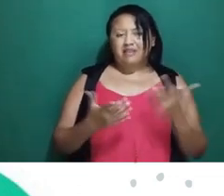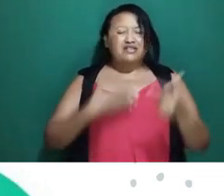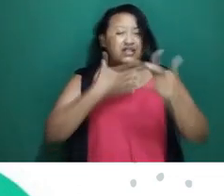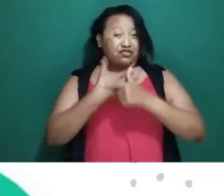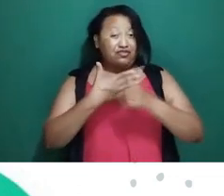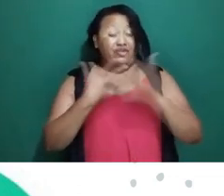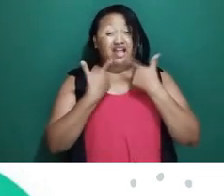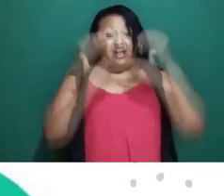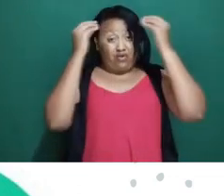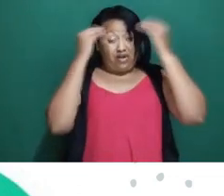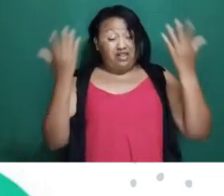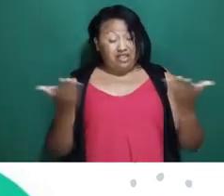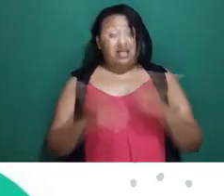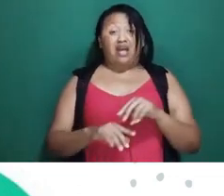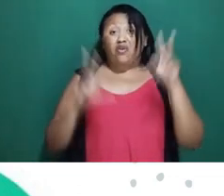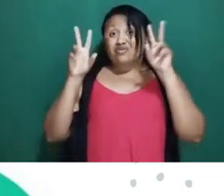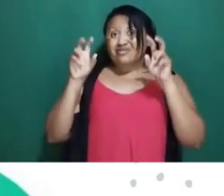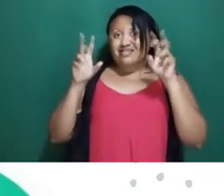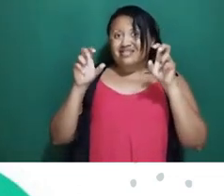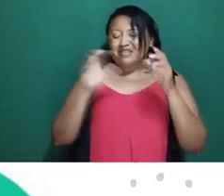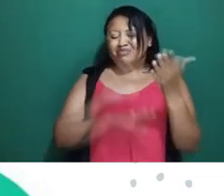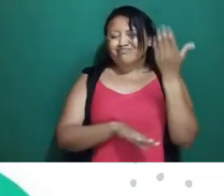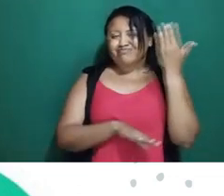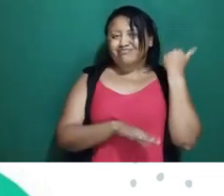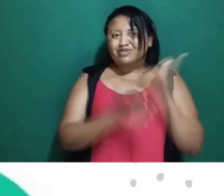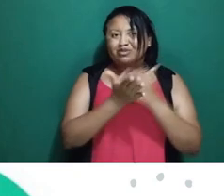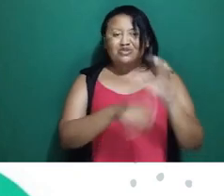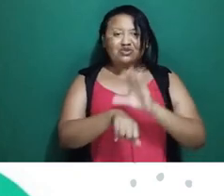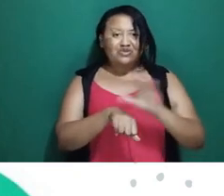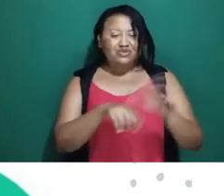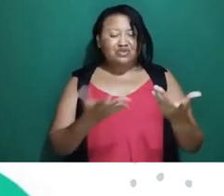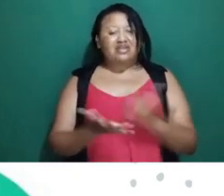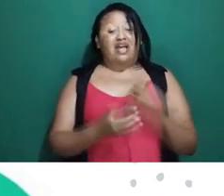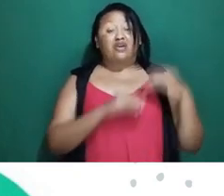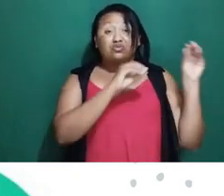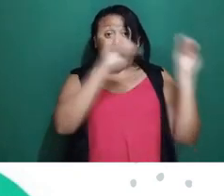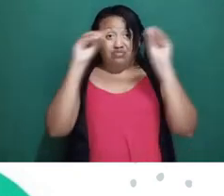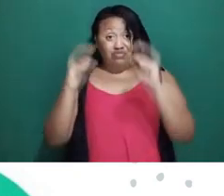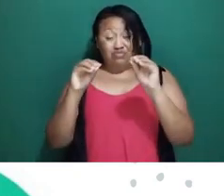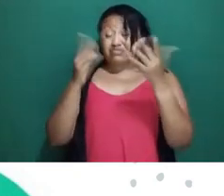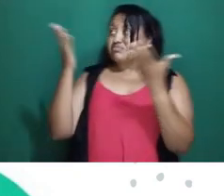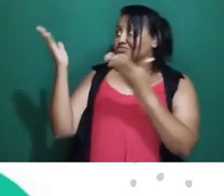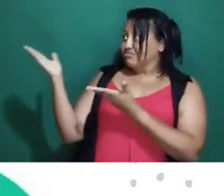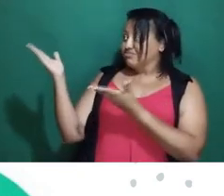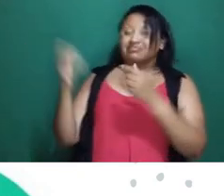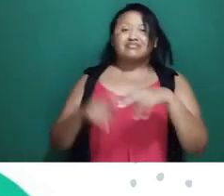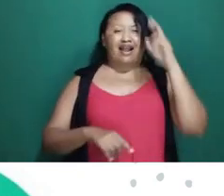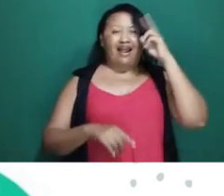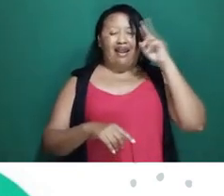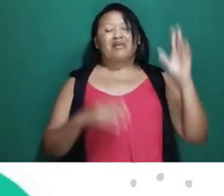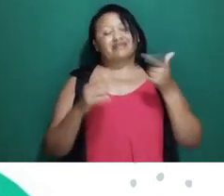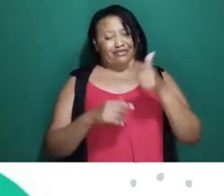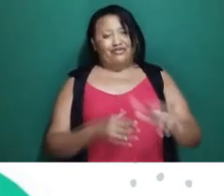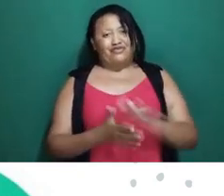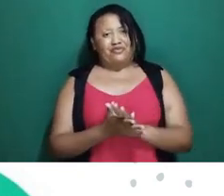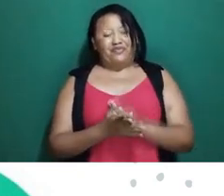as funções da linguagem que é um assunto lá do comecinho do nosso curso eu trouxe esse quadro para a gente refrescar a memória tá